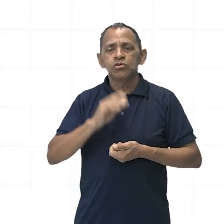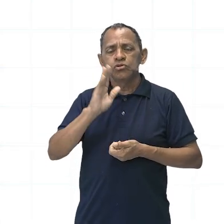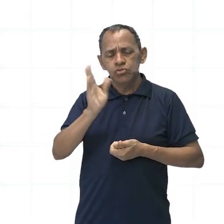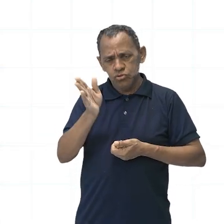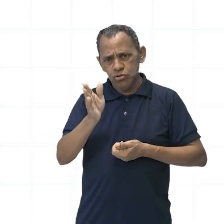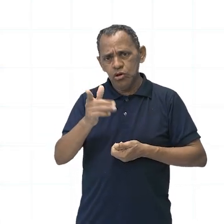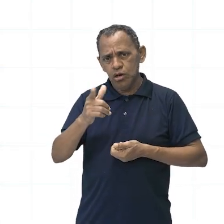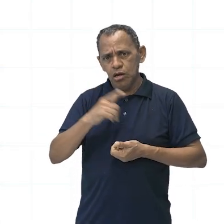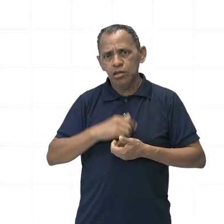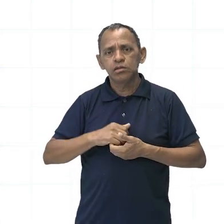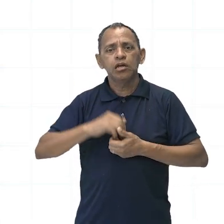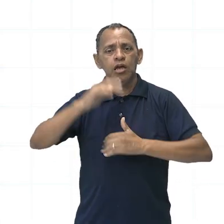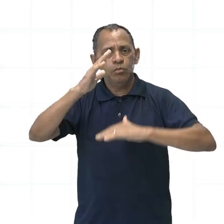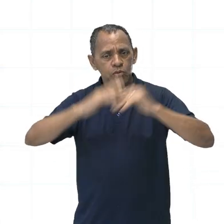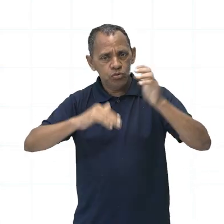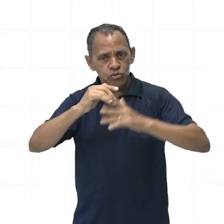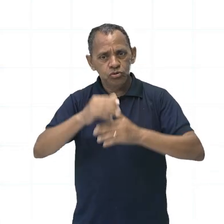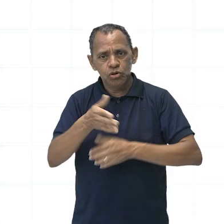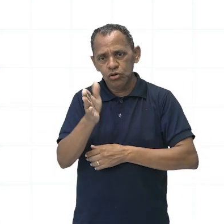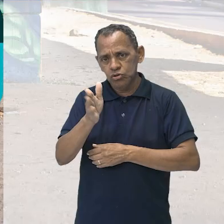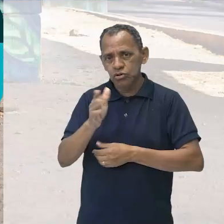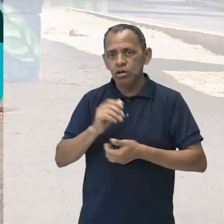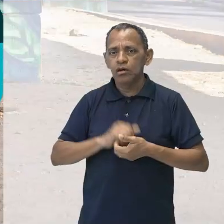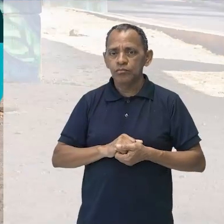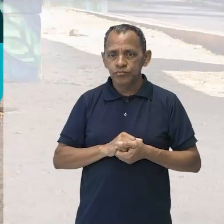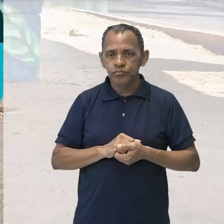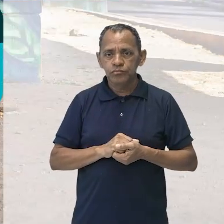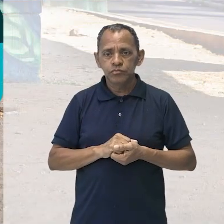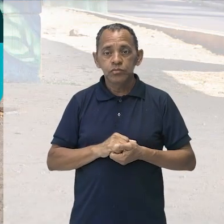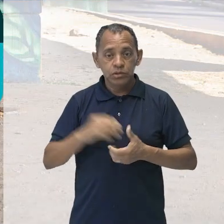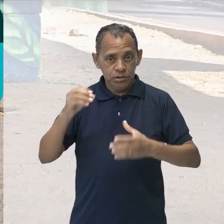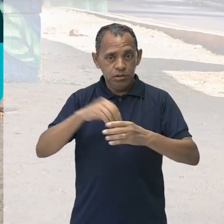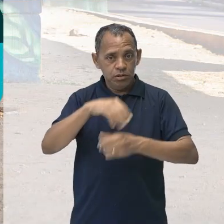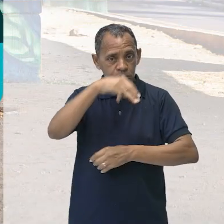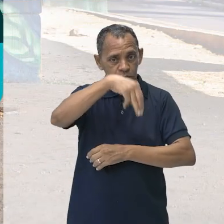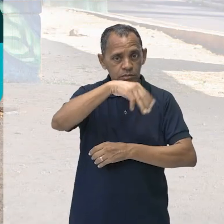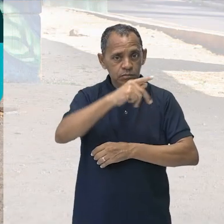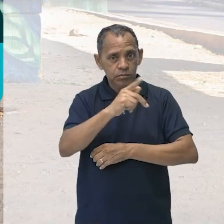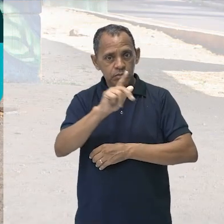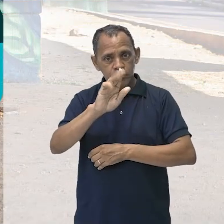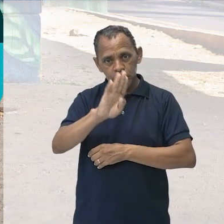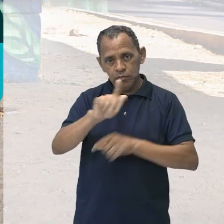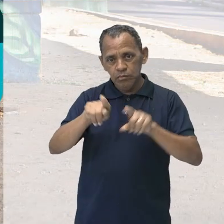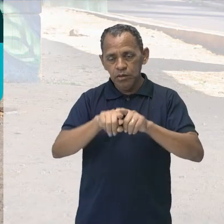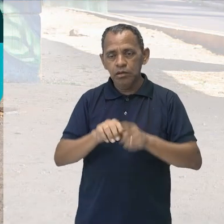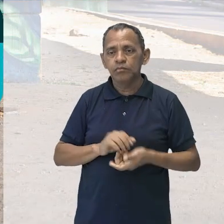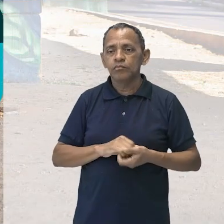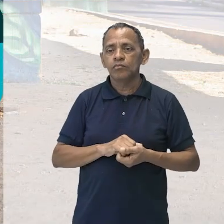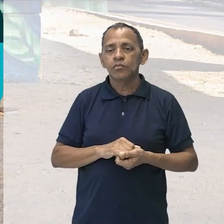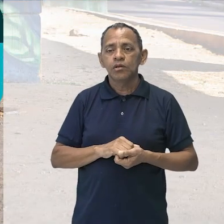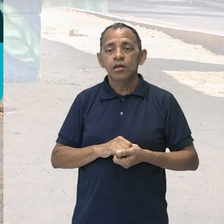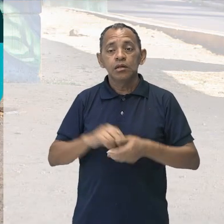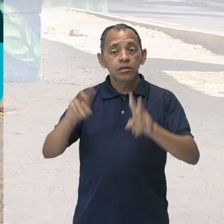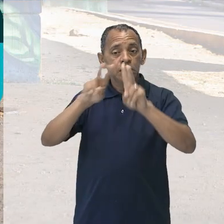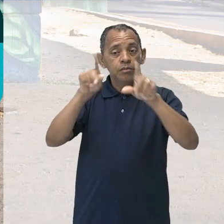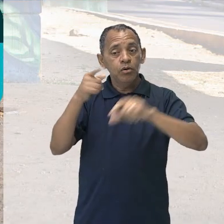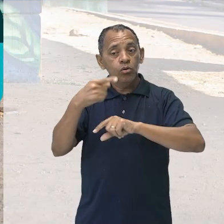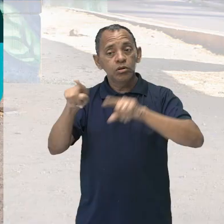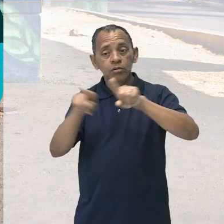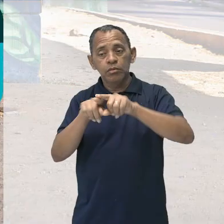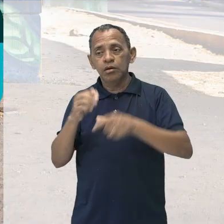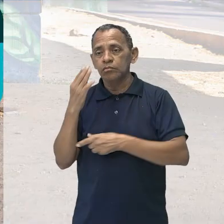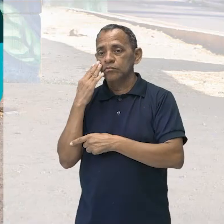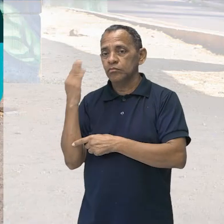nossa música popular brasileira. E agora vamos falar sobre um outro ritmo musical aqui do Brasil, que